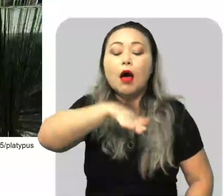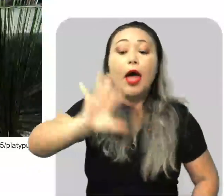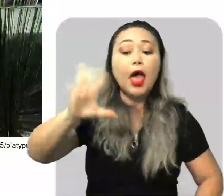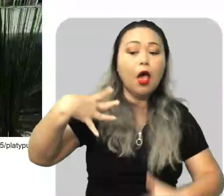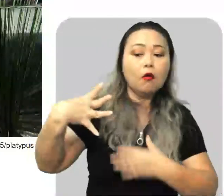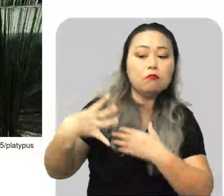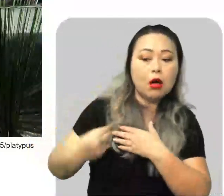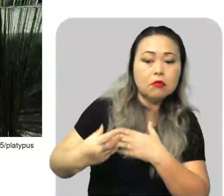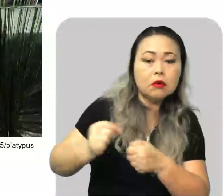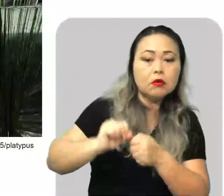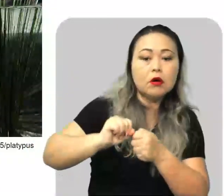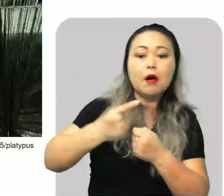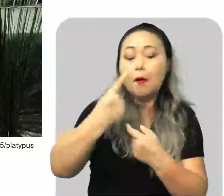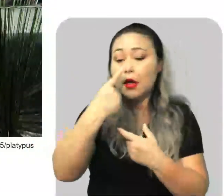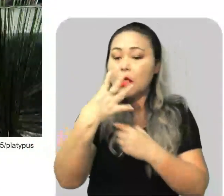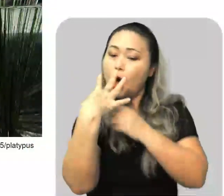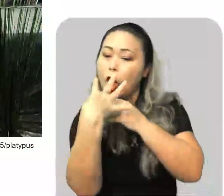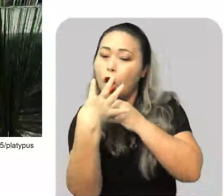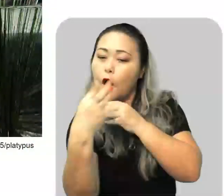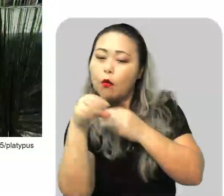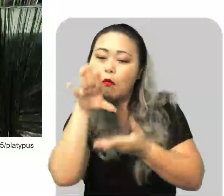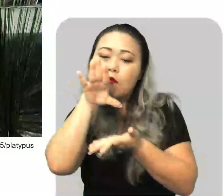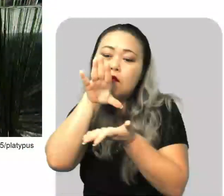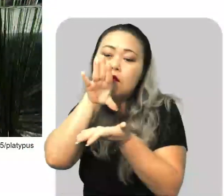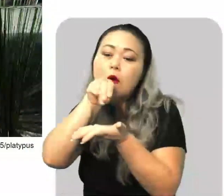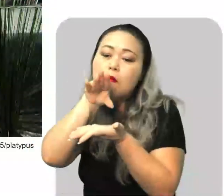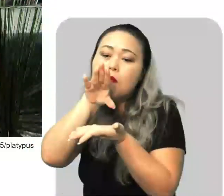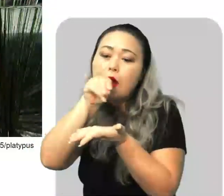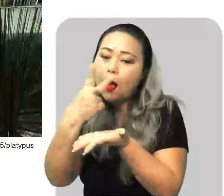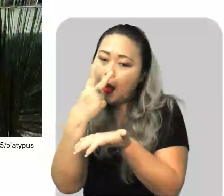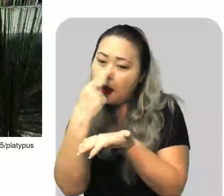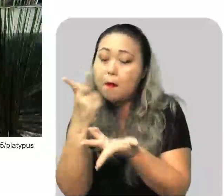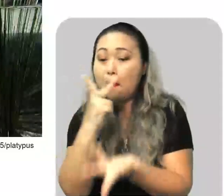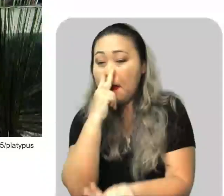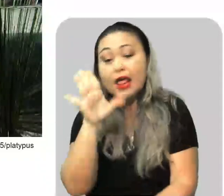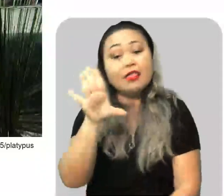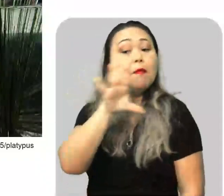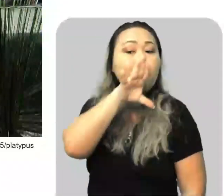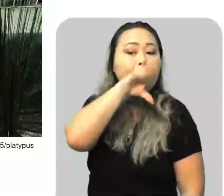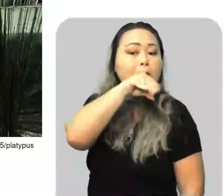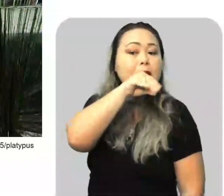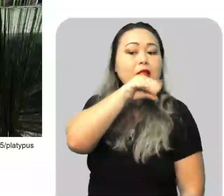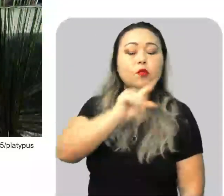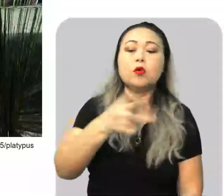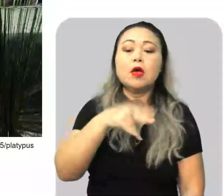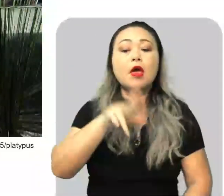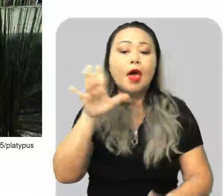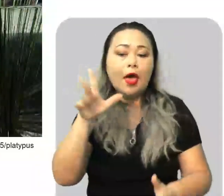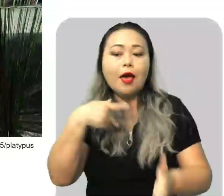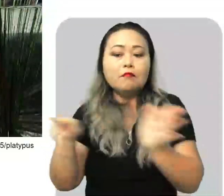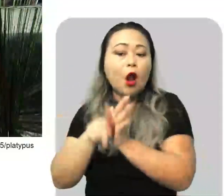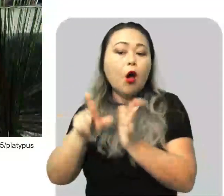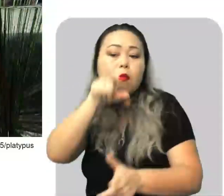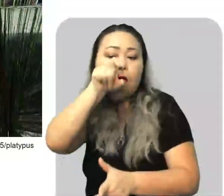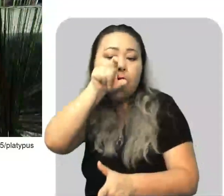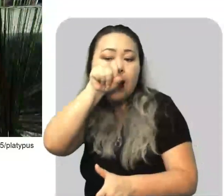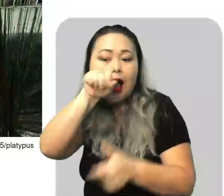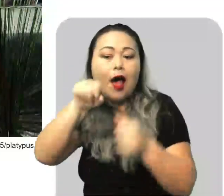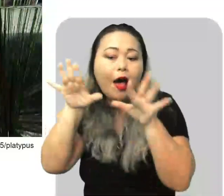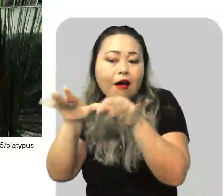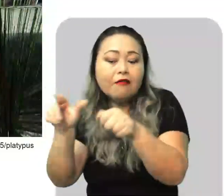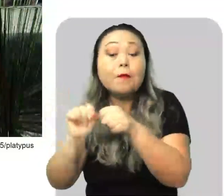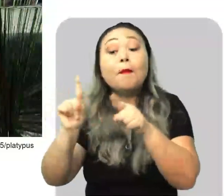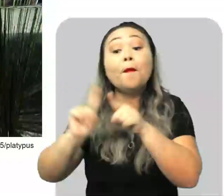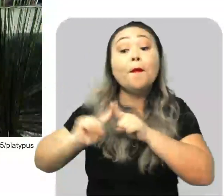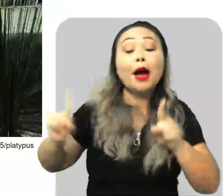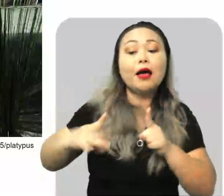desse bico, né, bem característico dos patos, né, que são aves, mas eles são